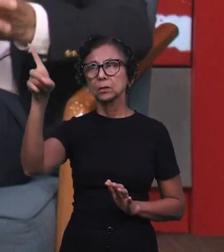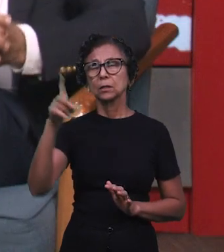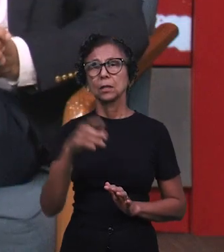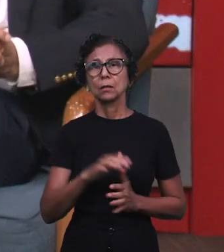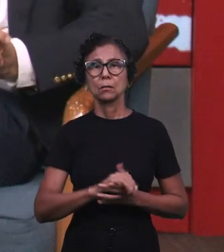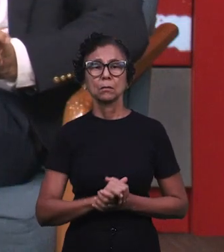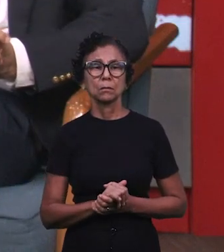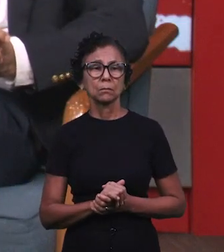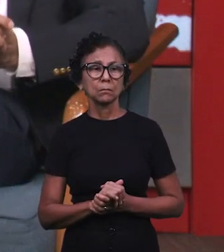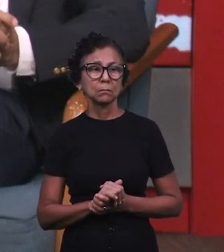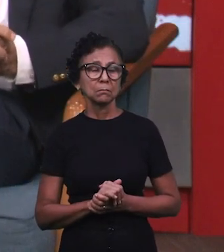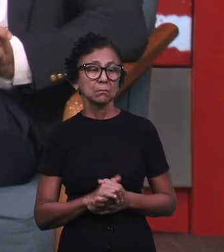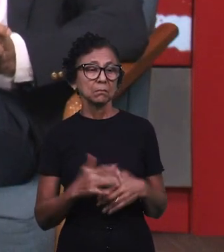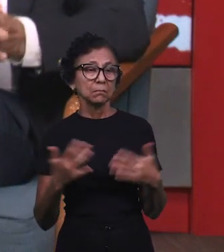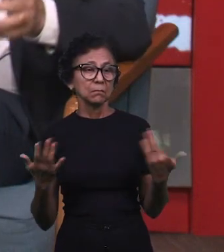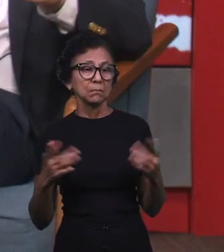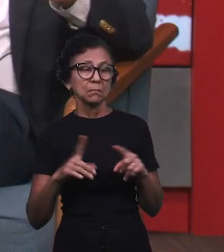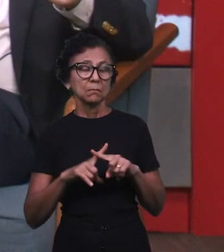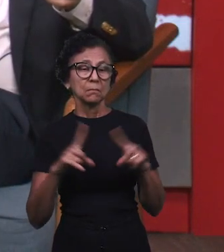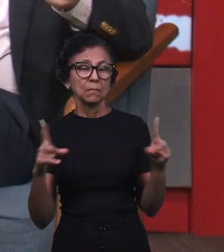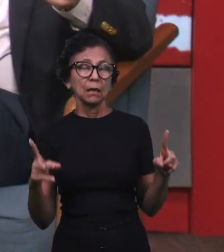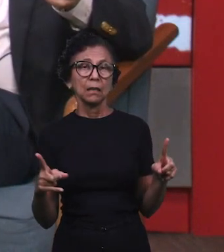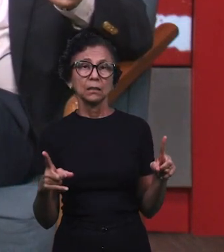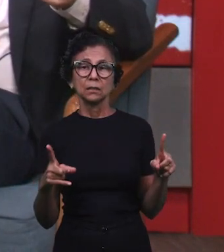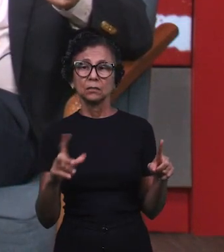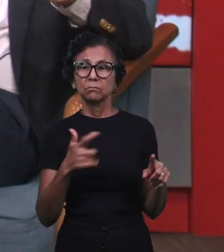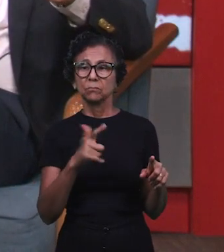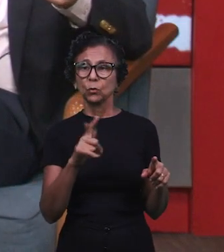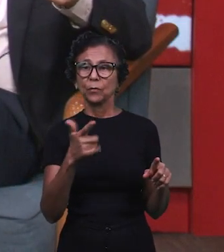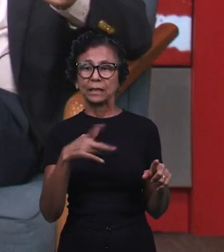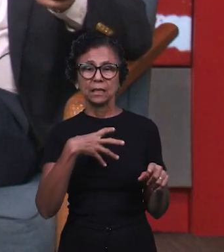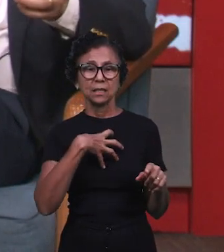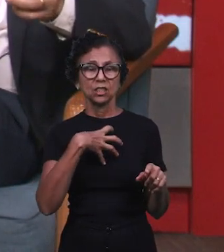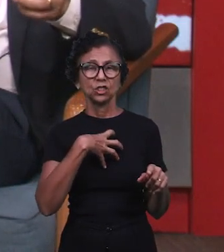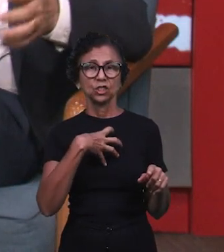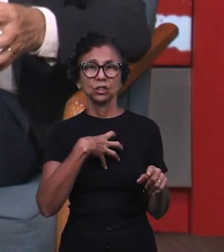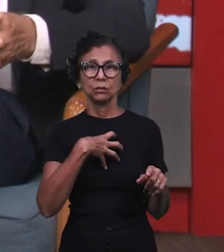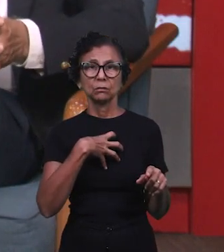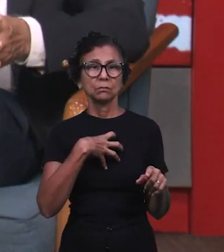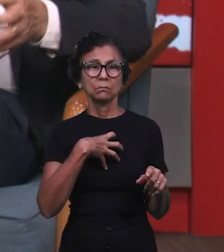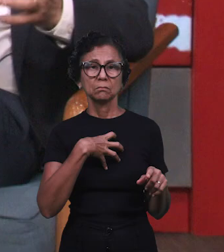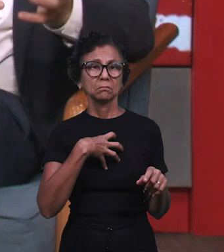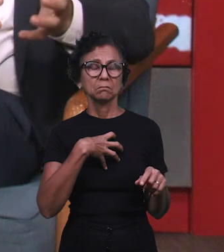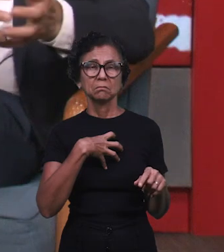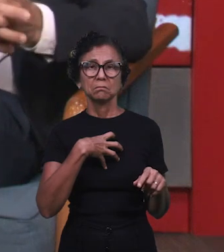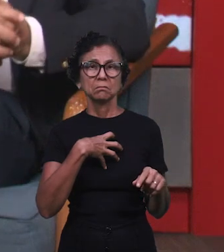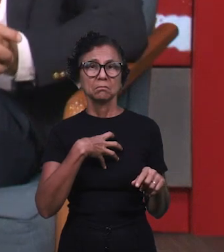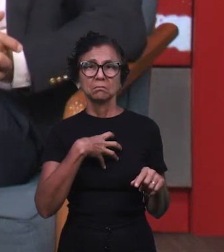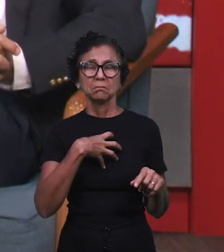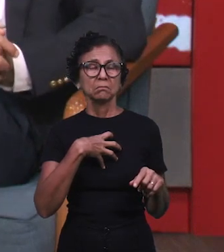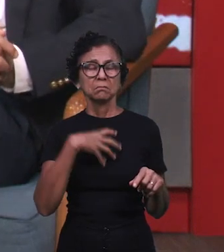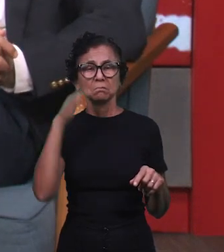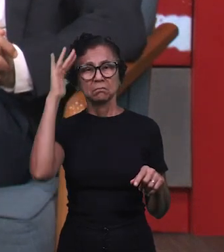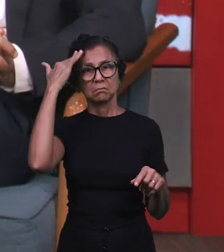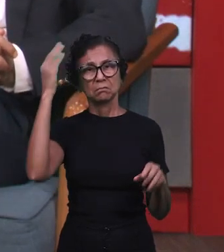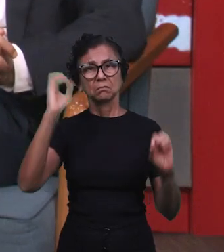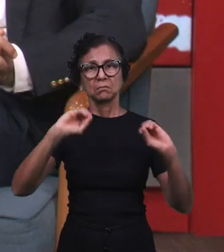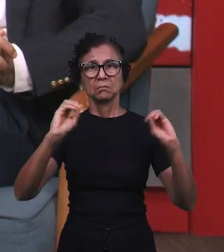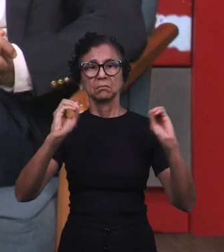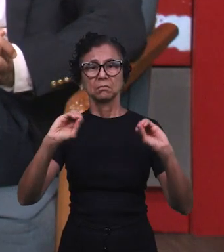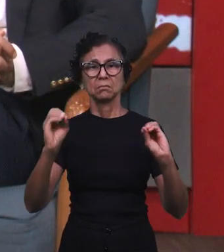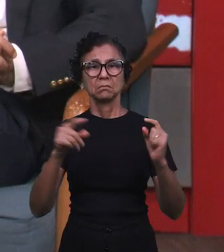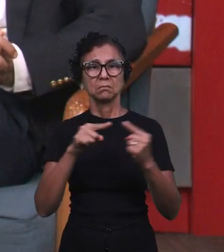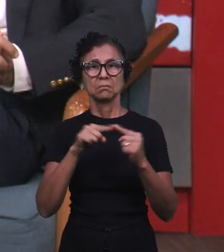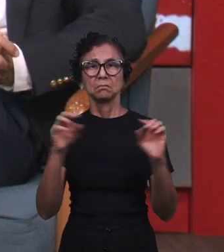desconexo, alguma coisa que não tem entendimento, não alcança o objetivo.